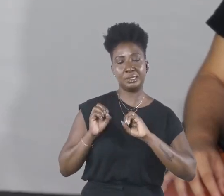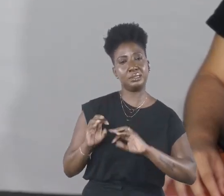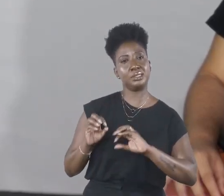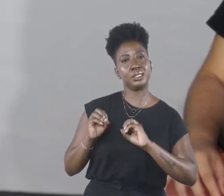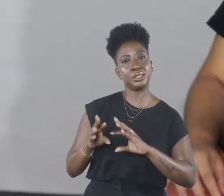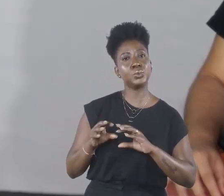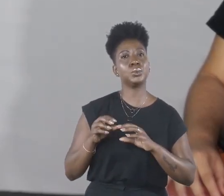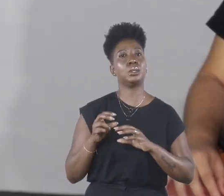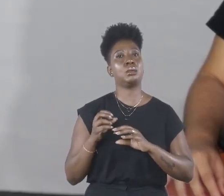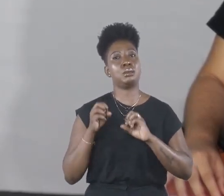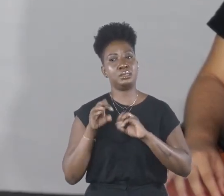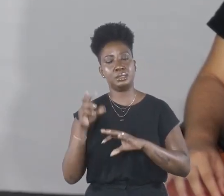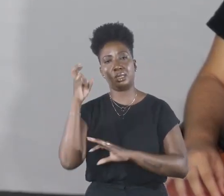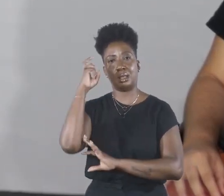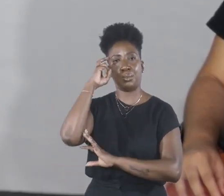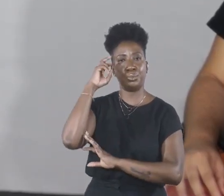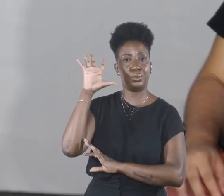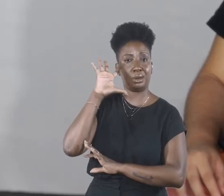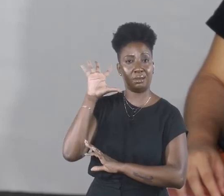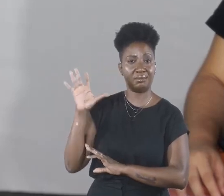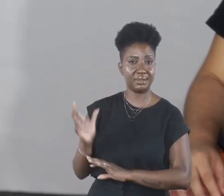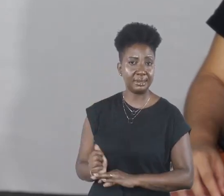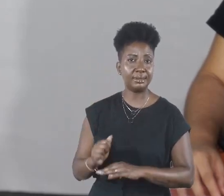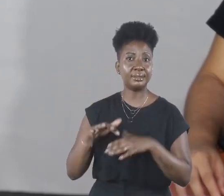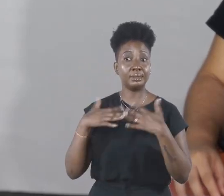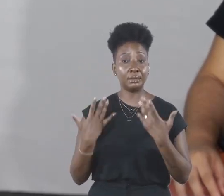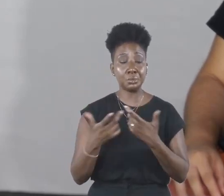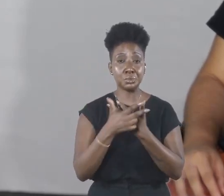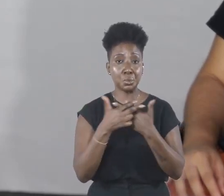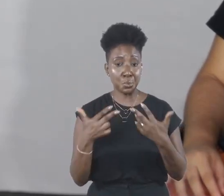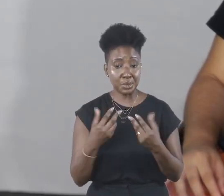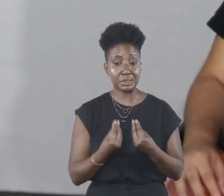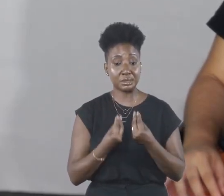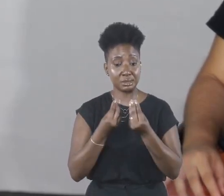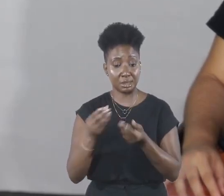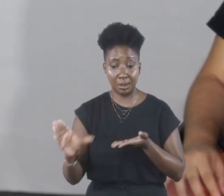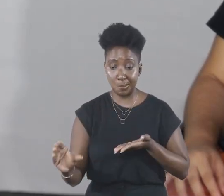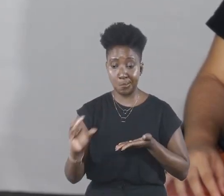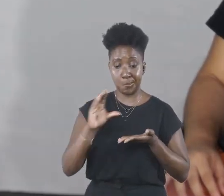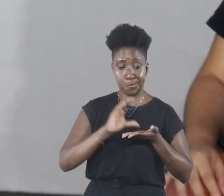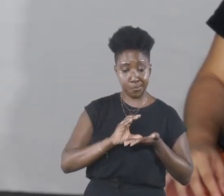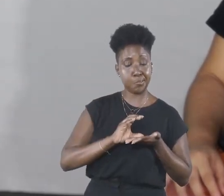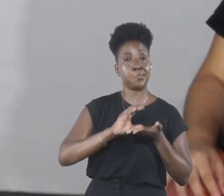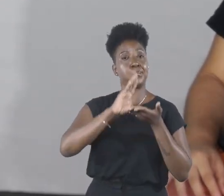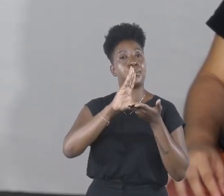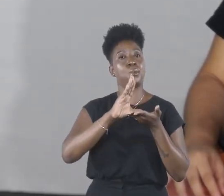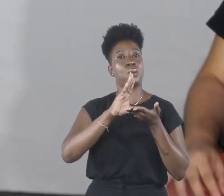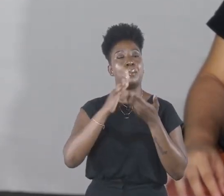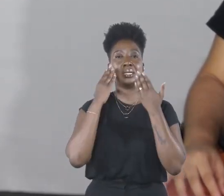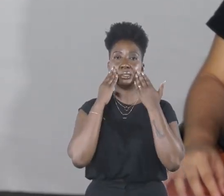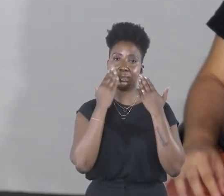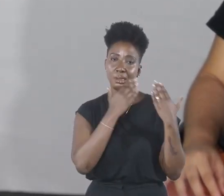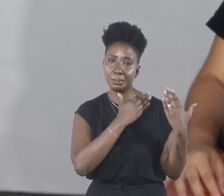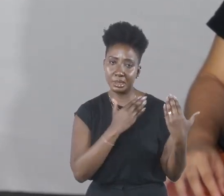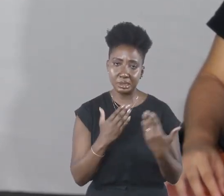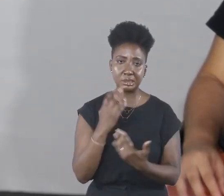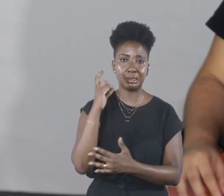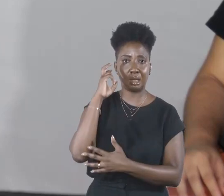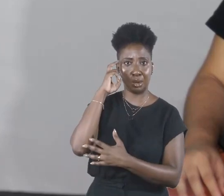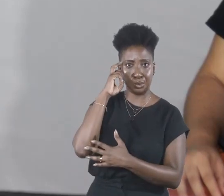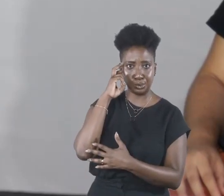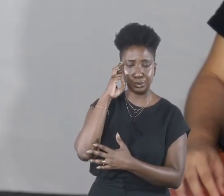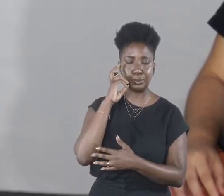djembe, de cultura senegalesa, trabalhar com crianças. Então, essas são as coisas que geram renda, mas não é só isso, que apresentar a